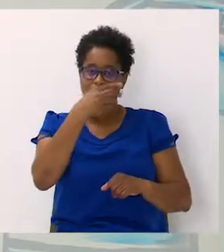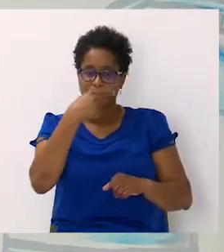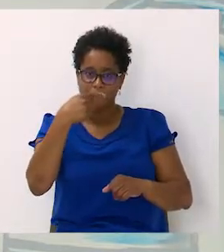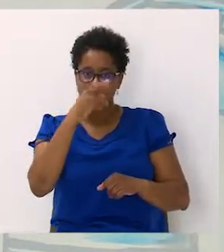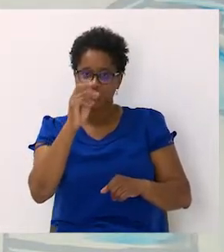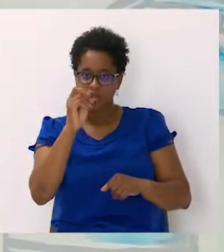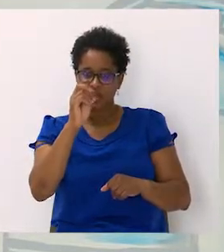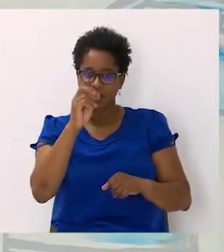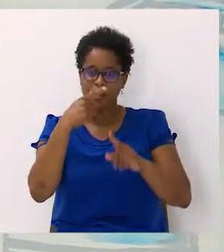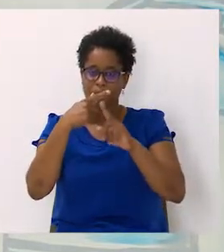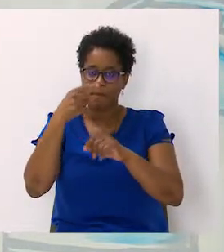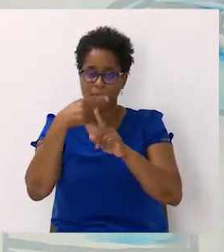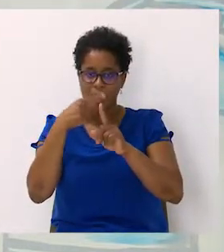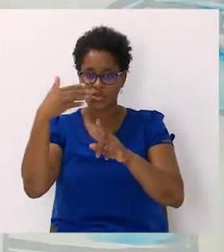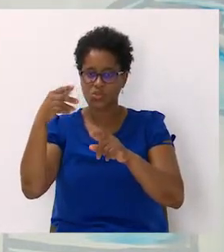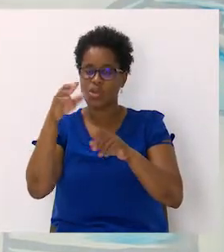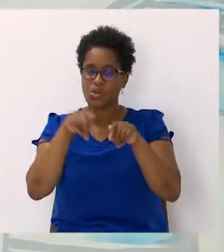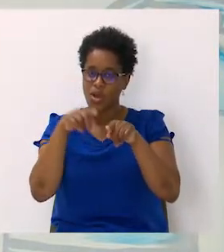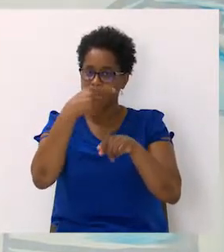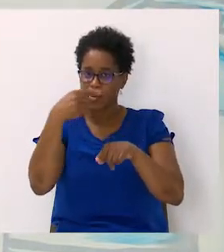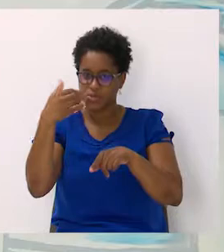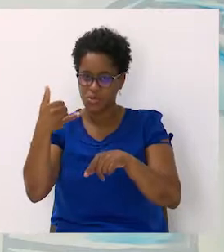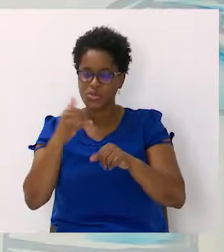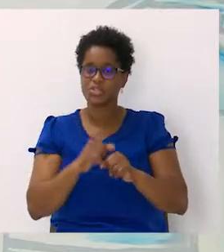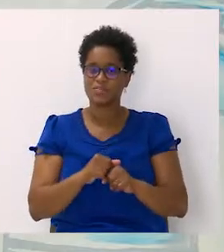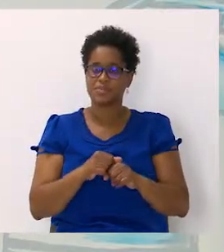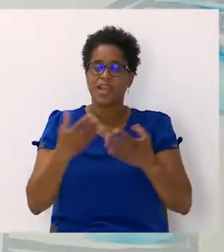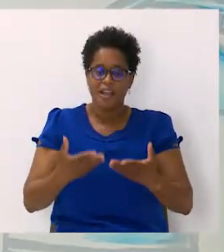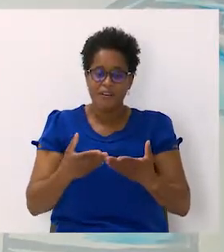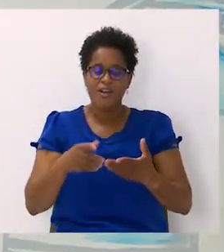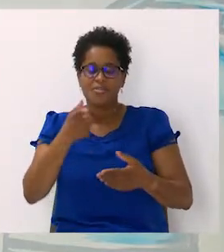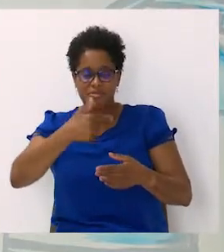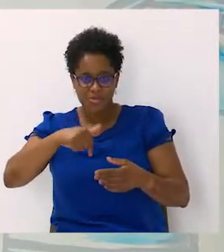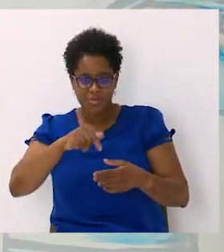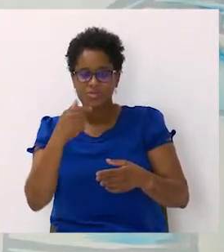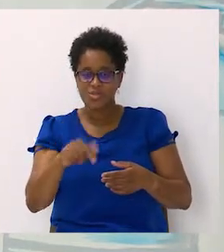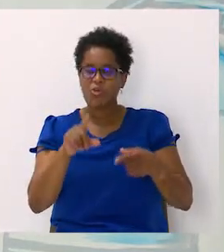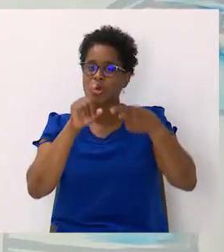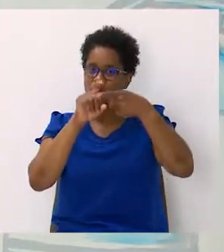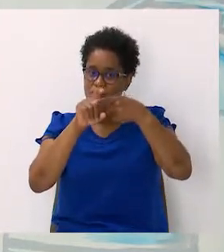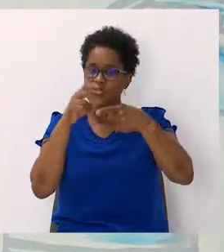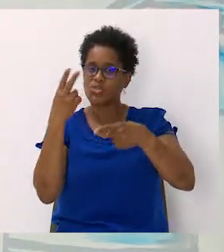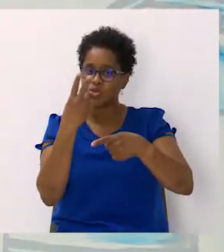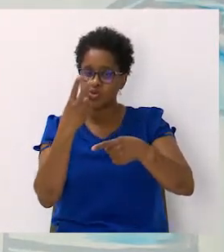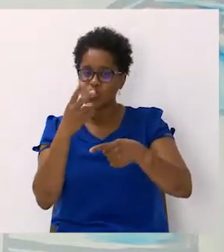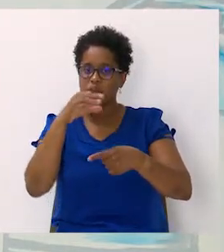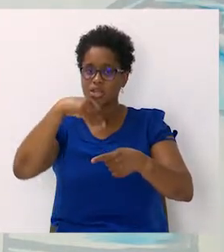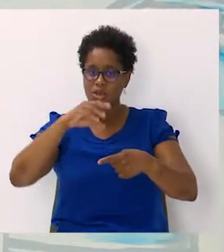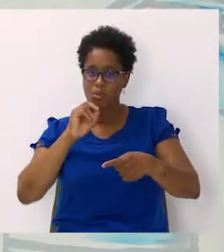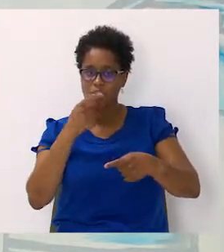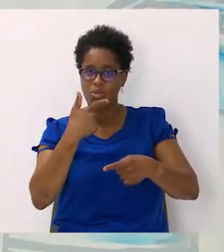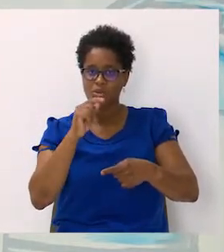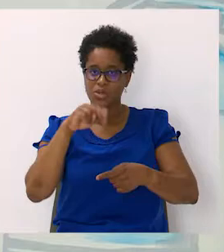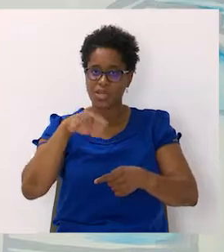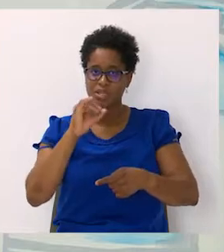Menos 3 mais 1, menos 2. E agora, estamos perante divisão de duas